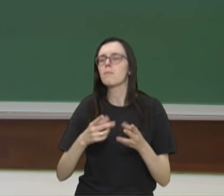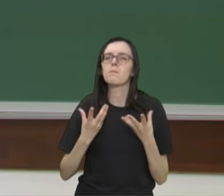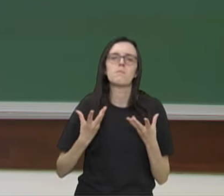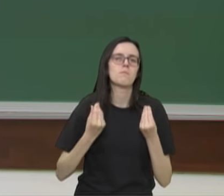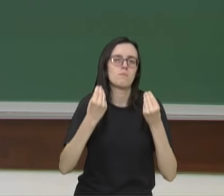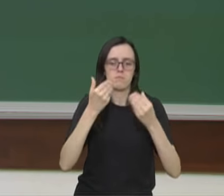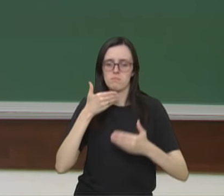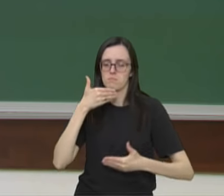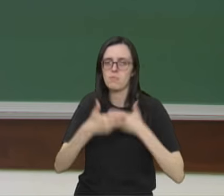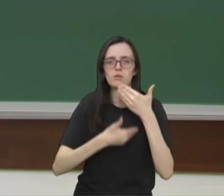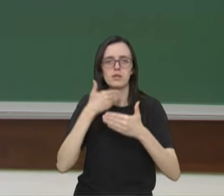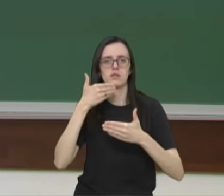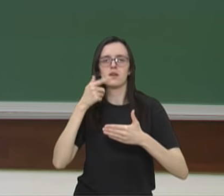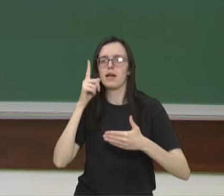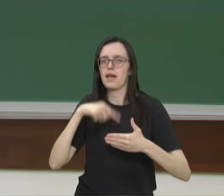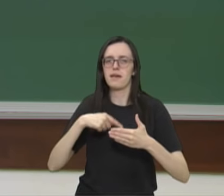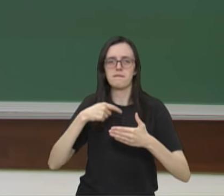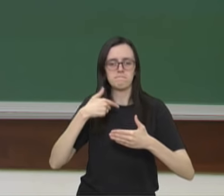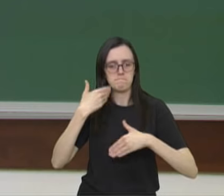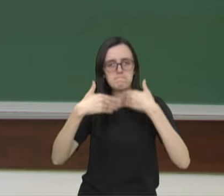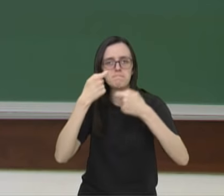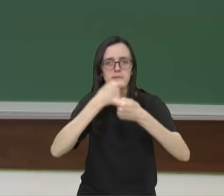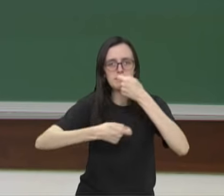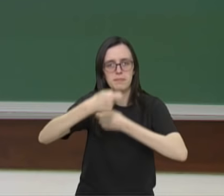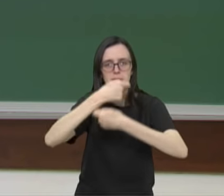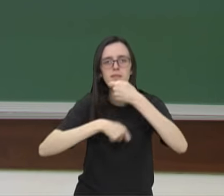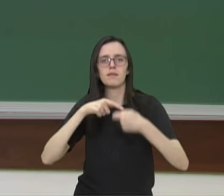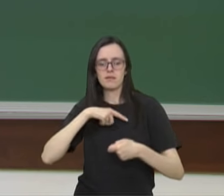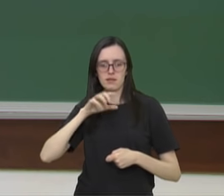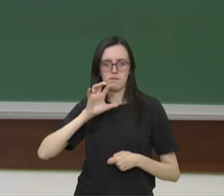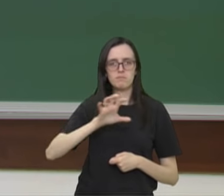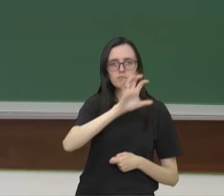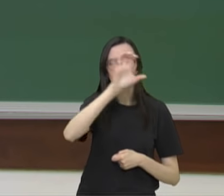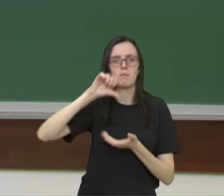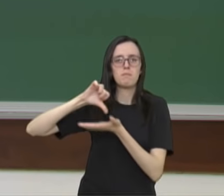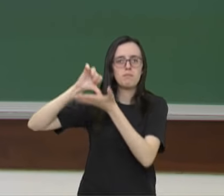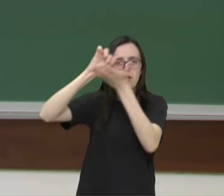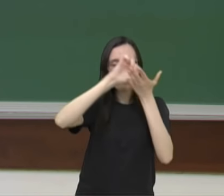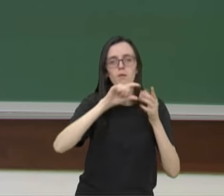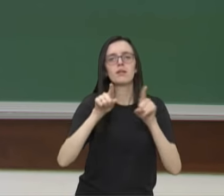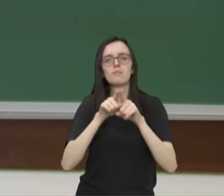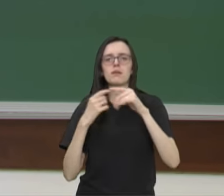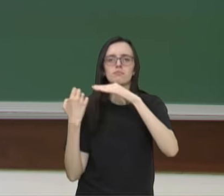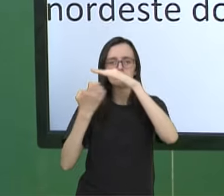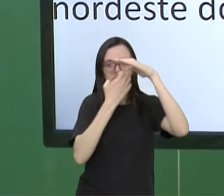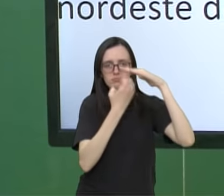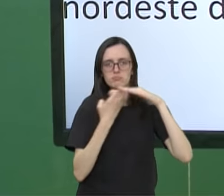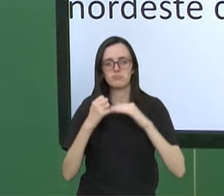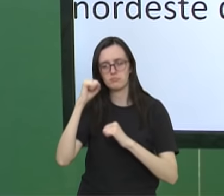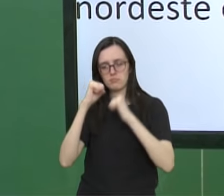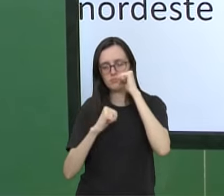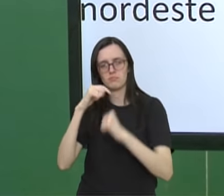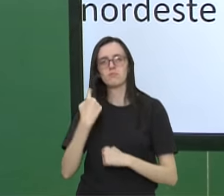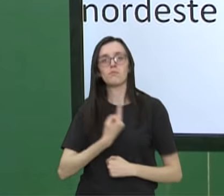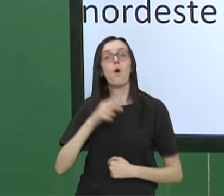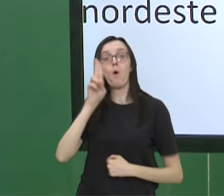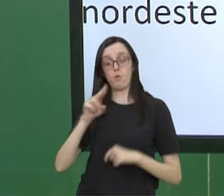grande processo de desenvolvimento econômico com os tecnopolos e várias empresas indústrias que a gente